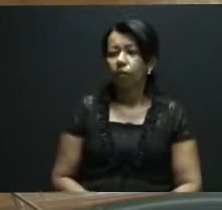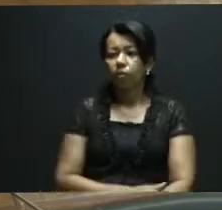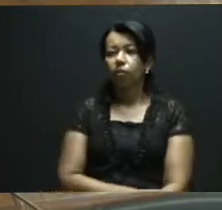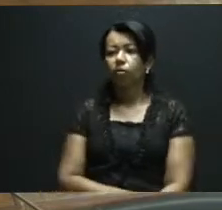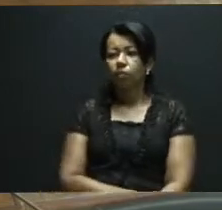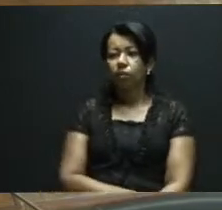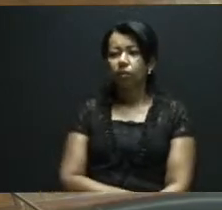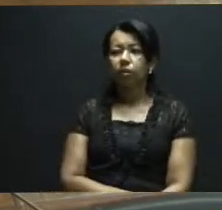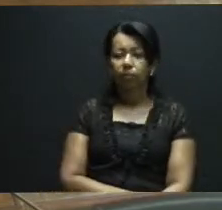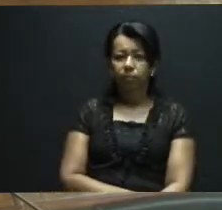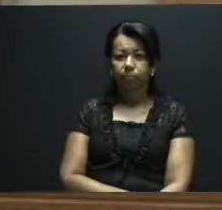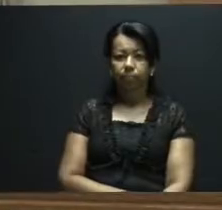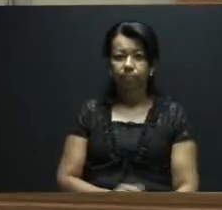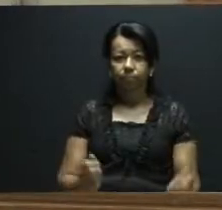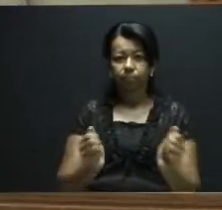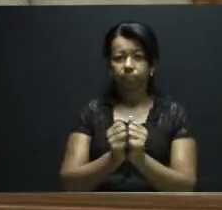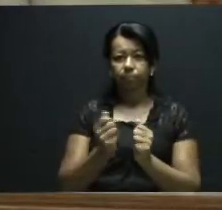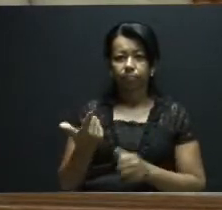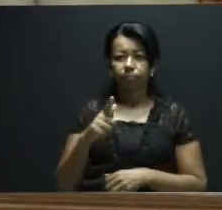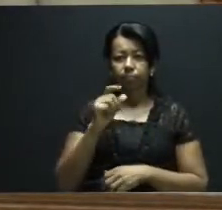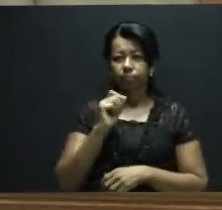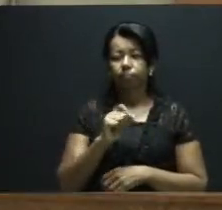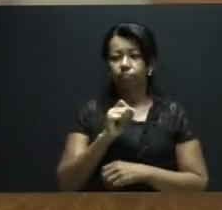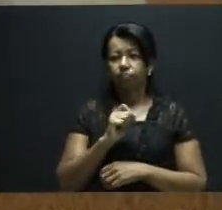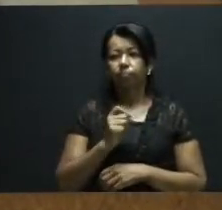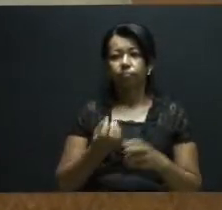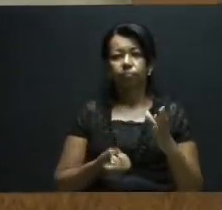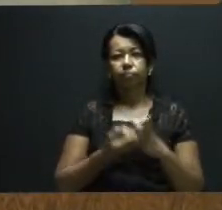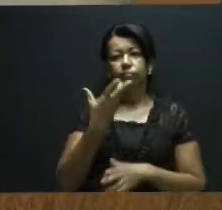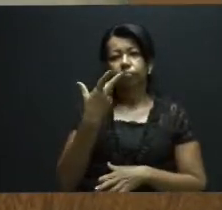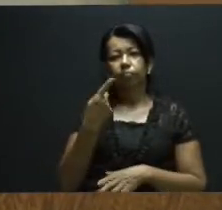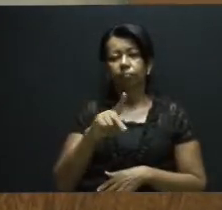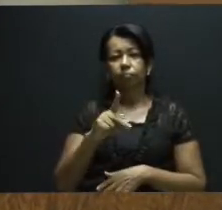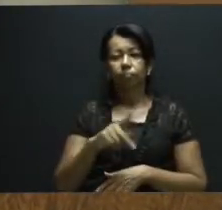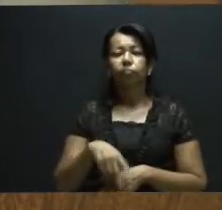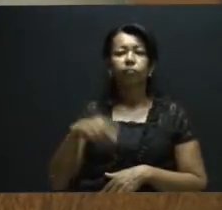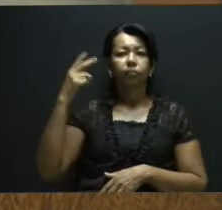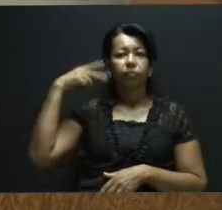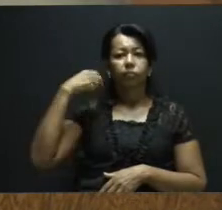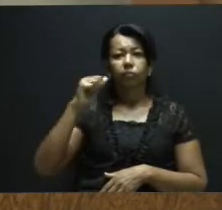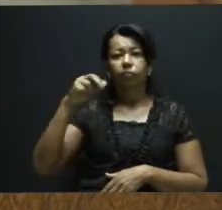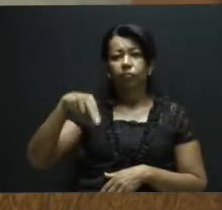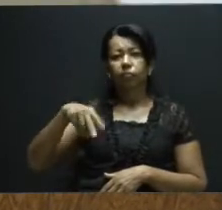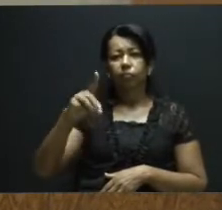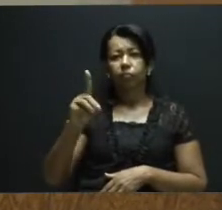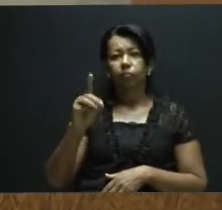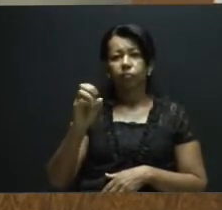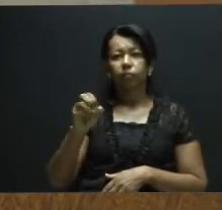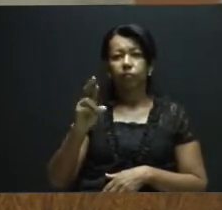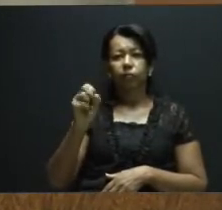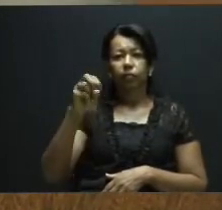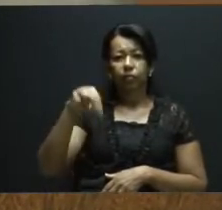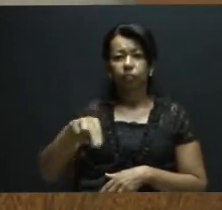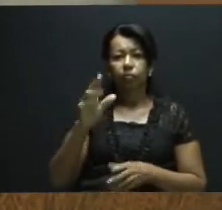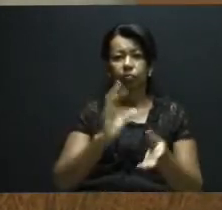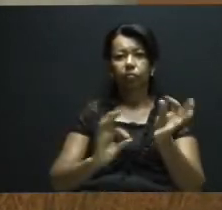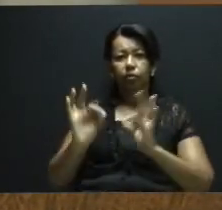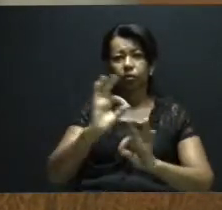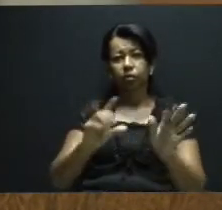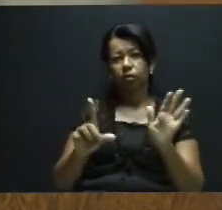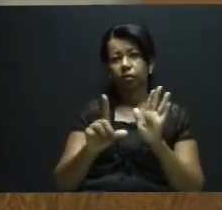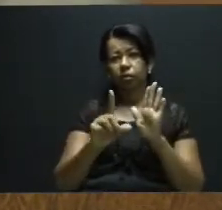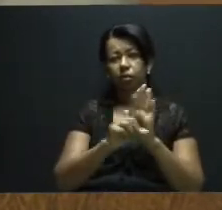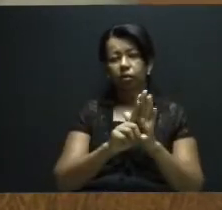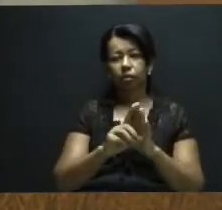parecer e conjunto é de autoria do nobre edil anderson de lana andrade projeto de lei